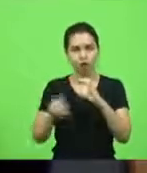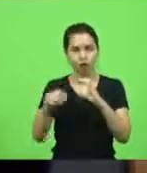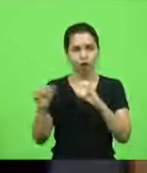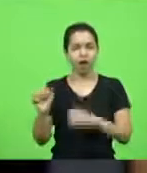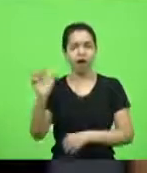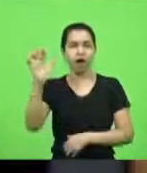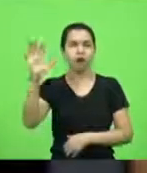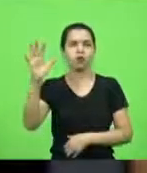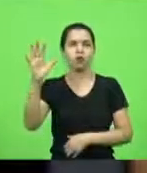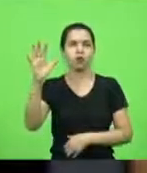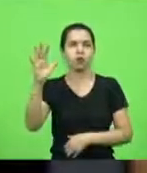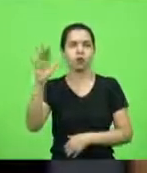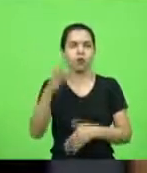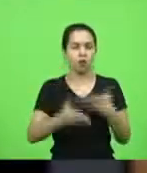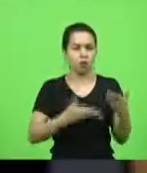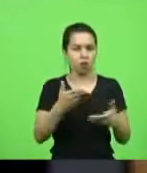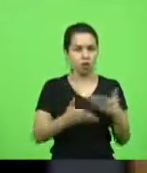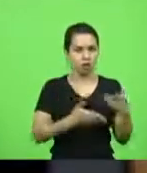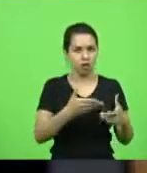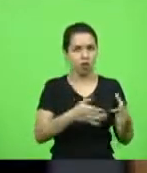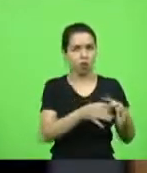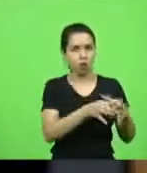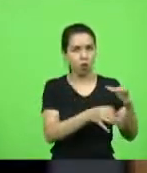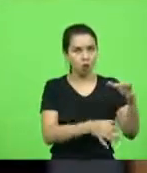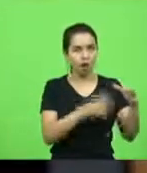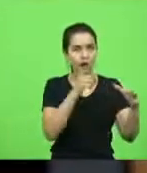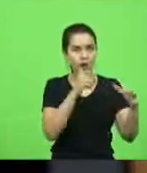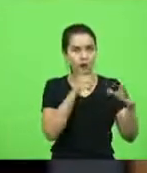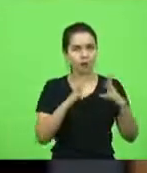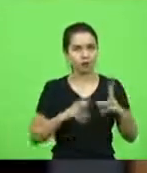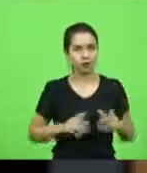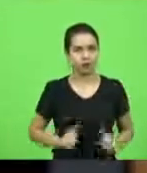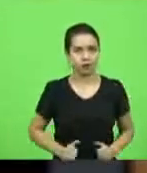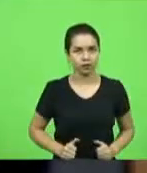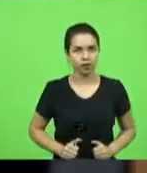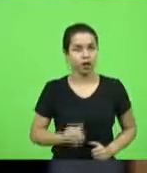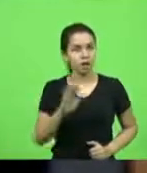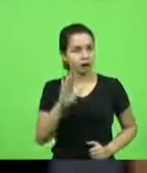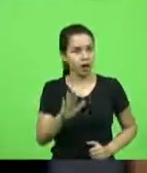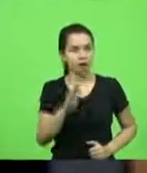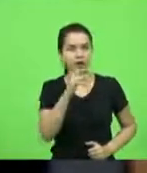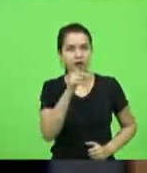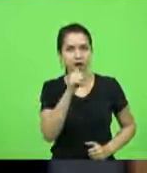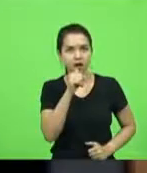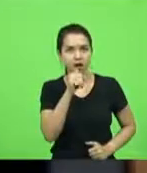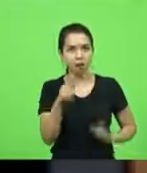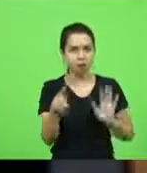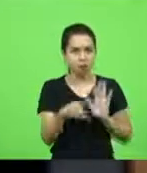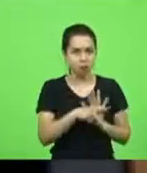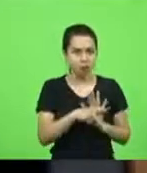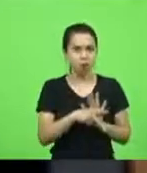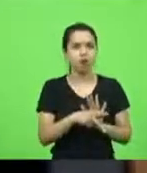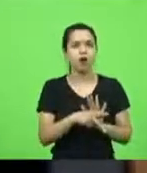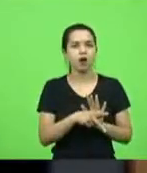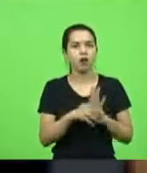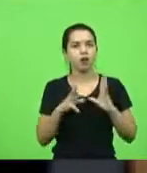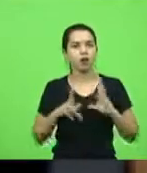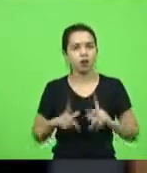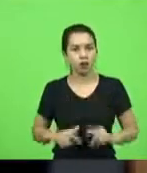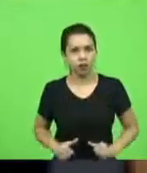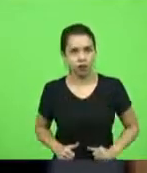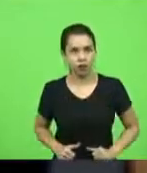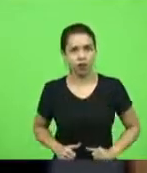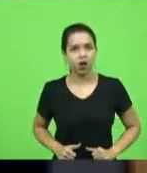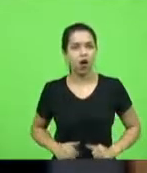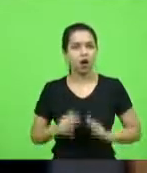um copo de água só que a água nós tiramos da natureza e o esgoto sim precisa do tratamento